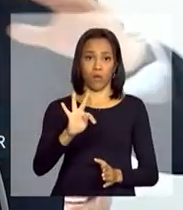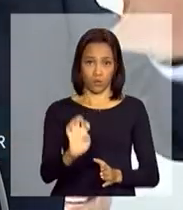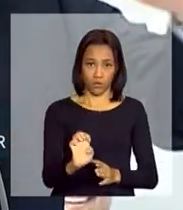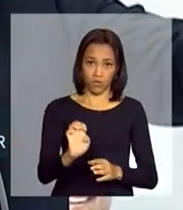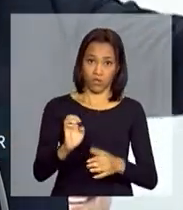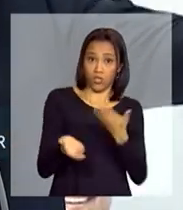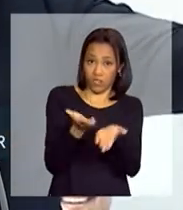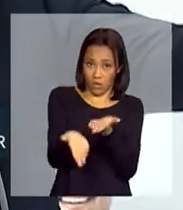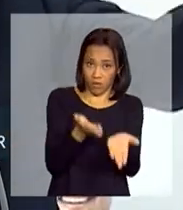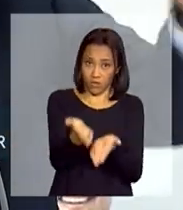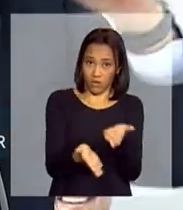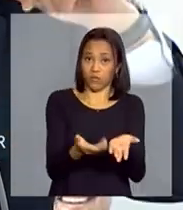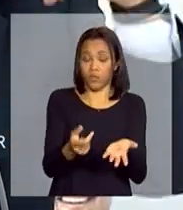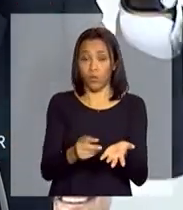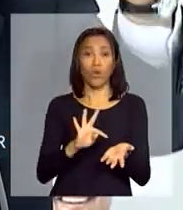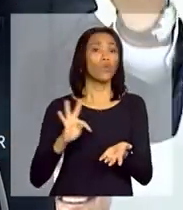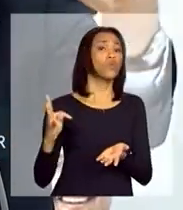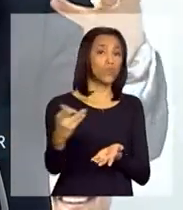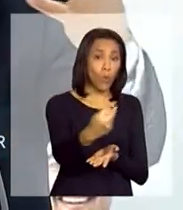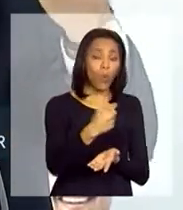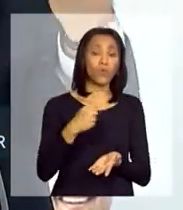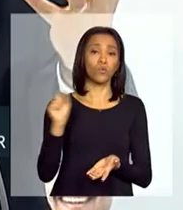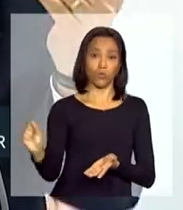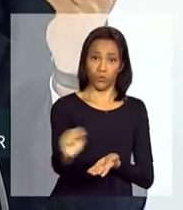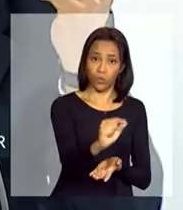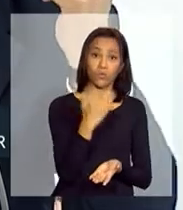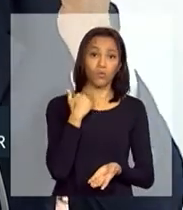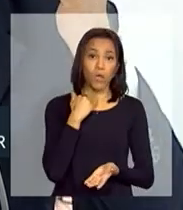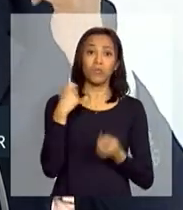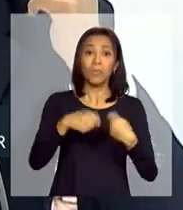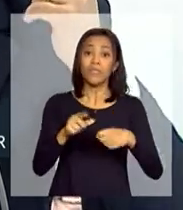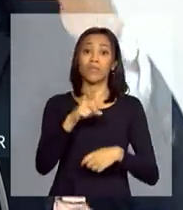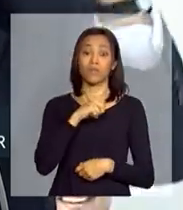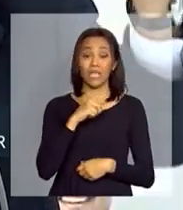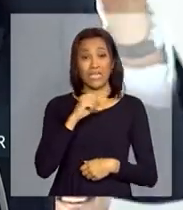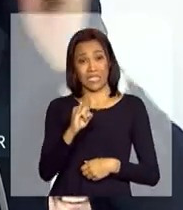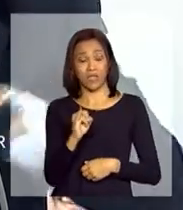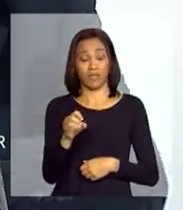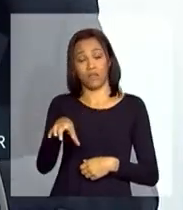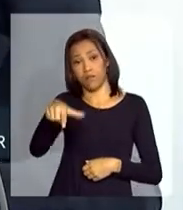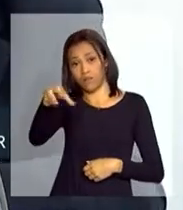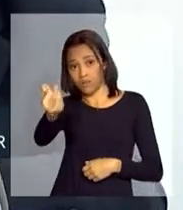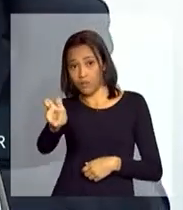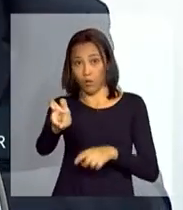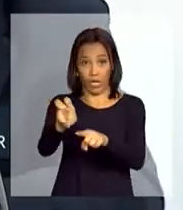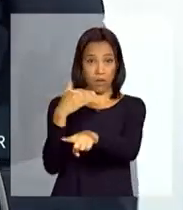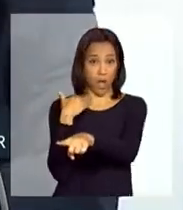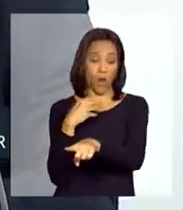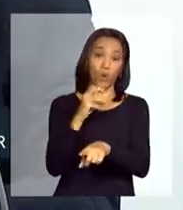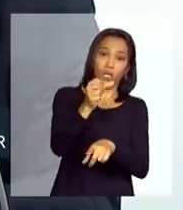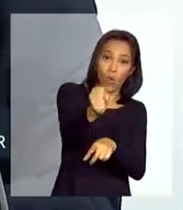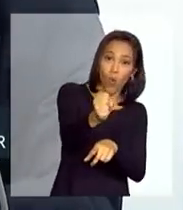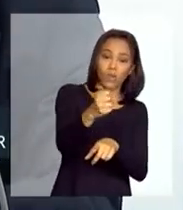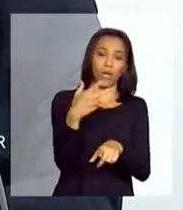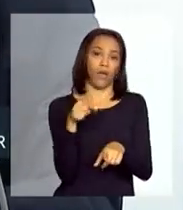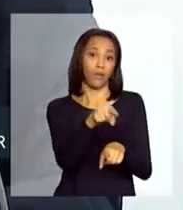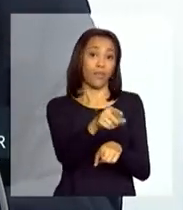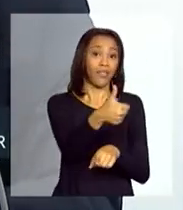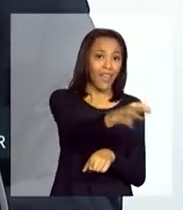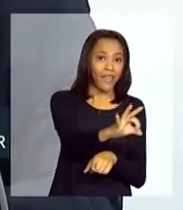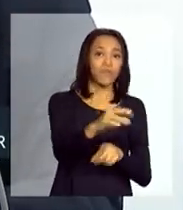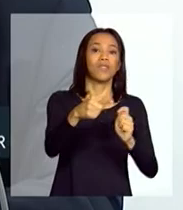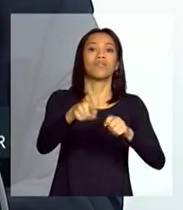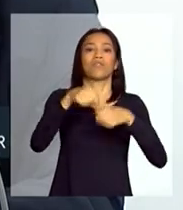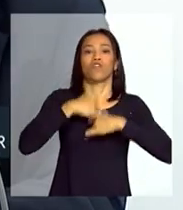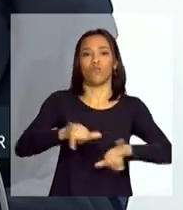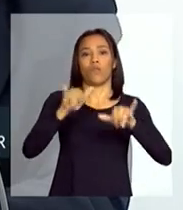e todo o banco vai ter que ter Além disso se um banco tem cinco pacotes outro tem oito outro tem 10 esse 58 ou 10 tem que ser divulgados